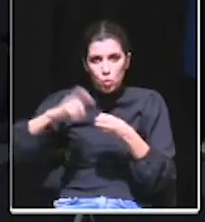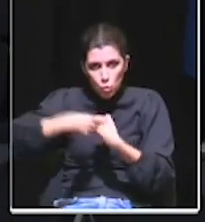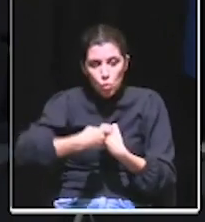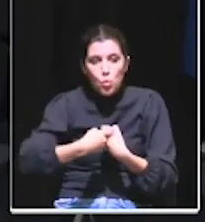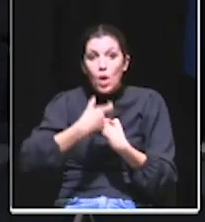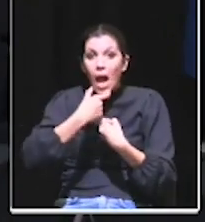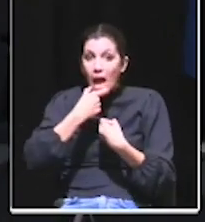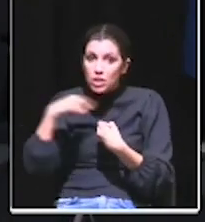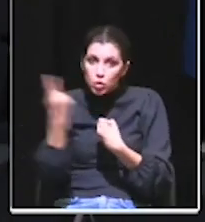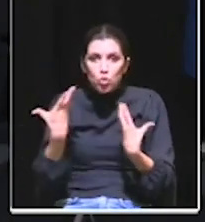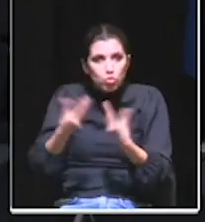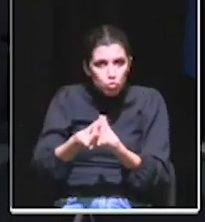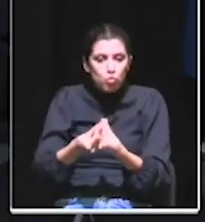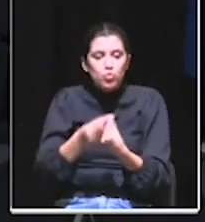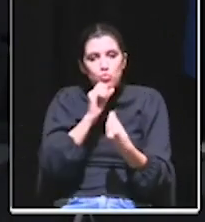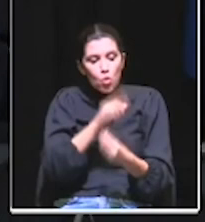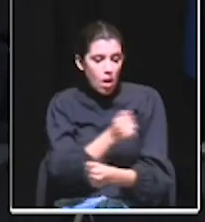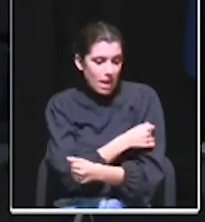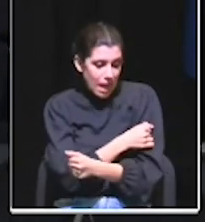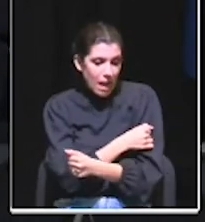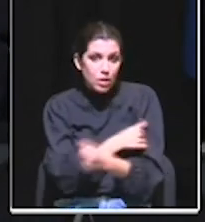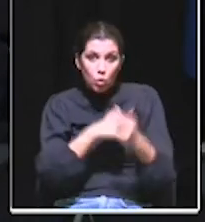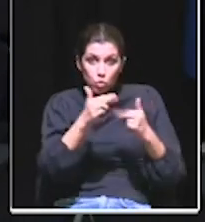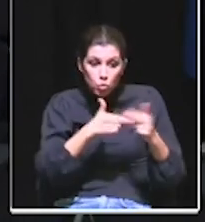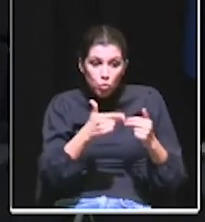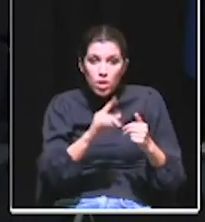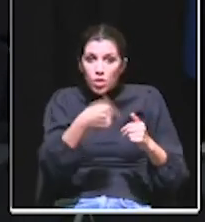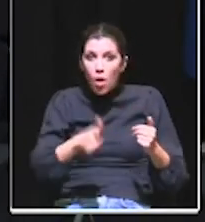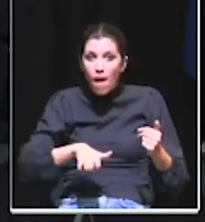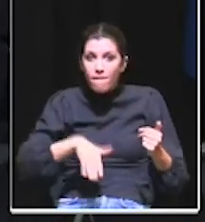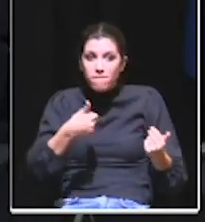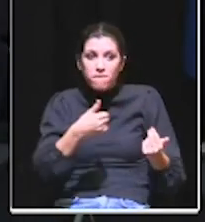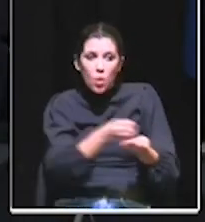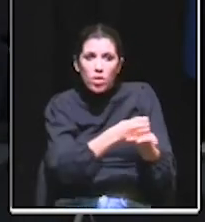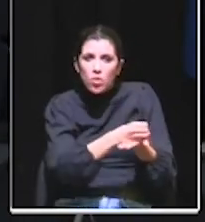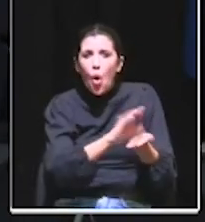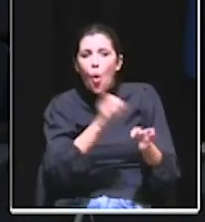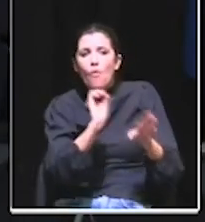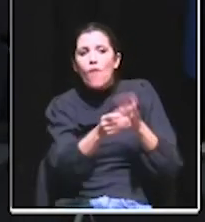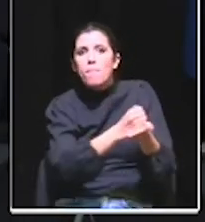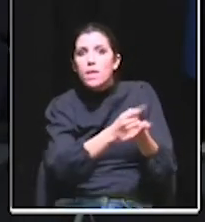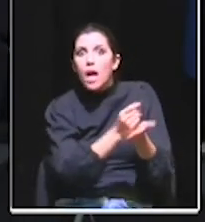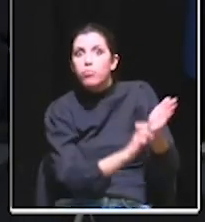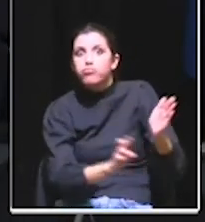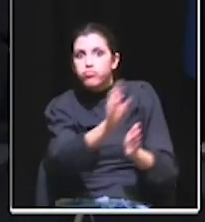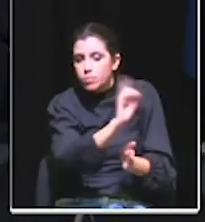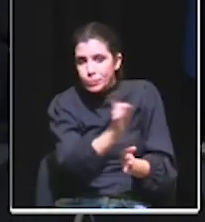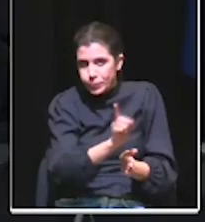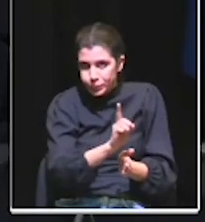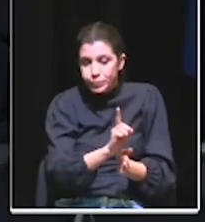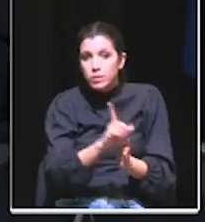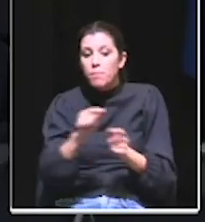conseguimos que estas habitações que são construídas não acabem por voltar para o mercado especulativo. E a questão